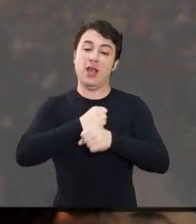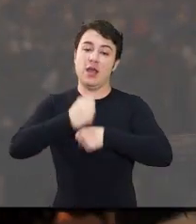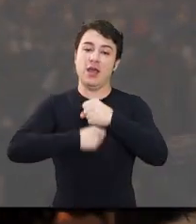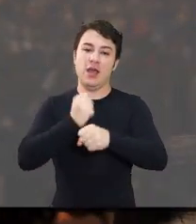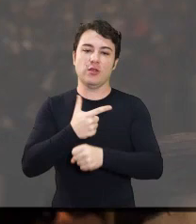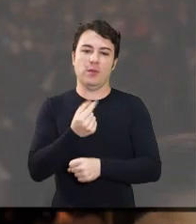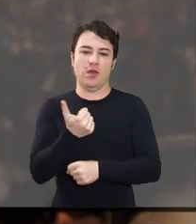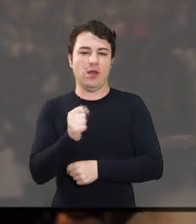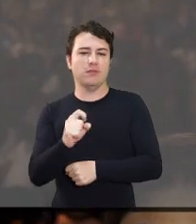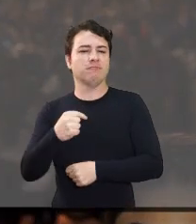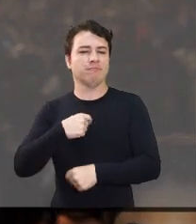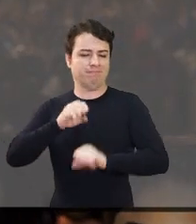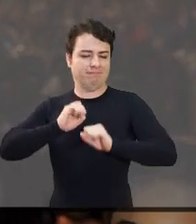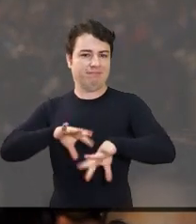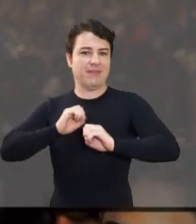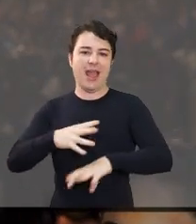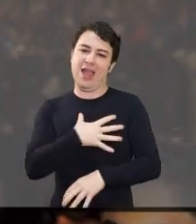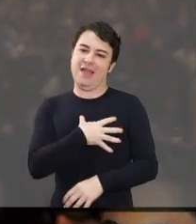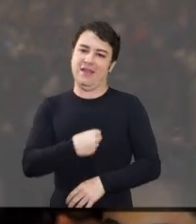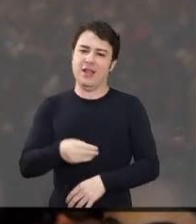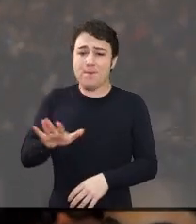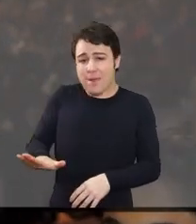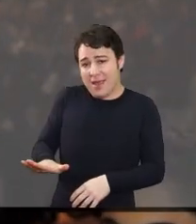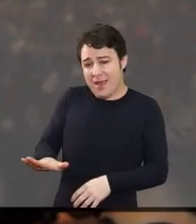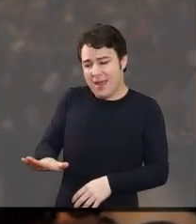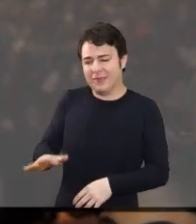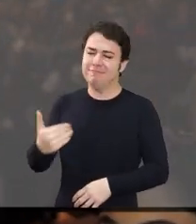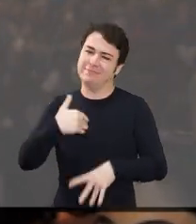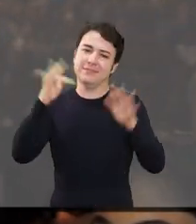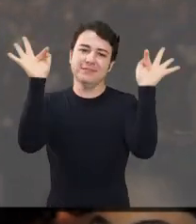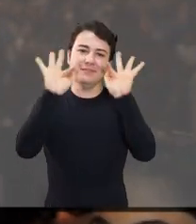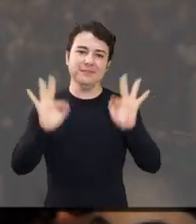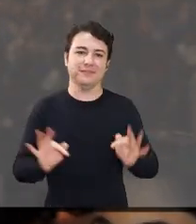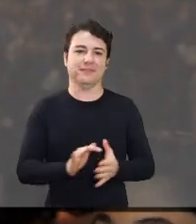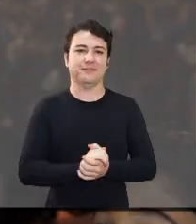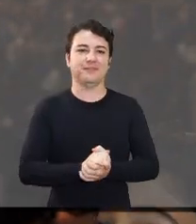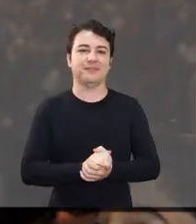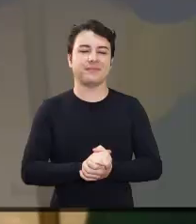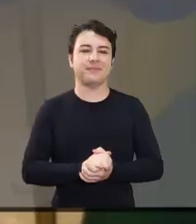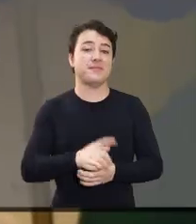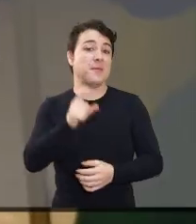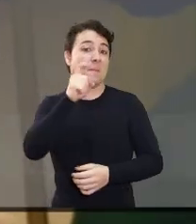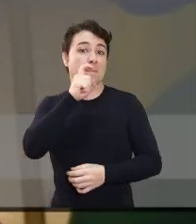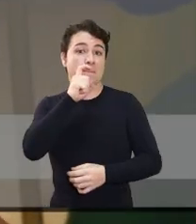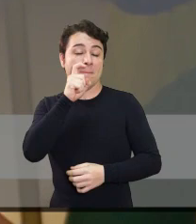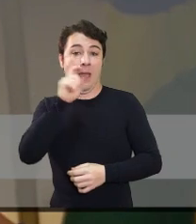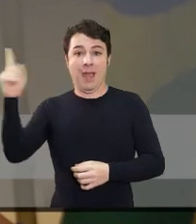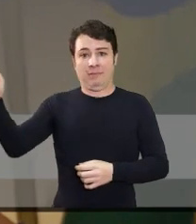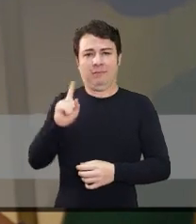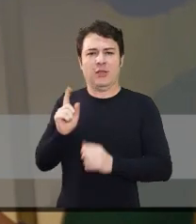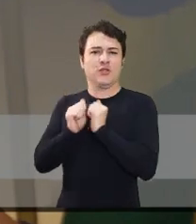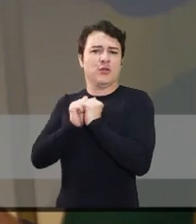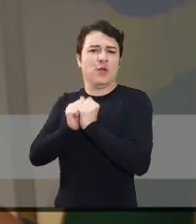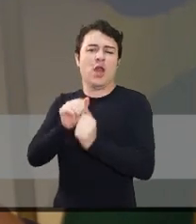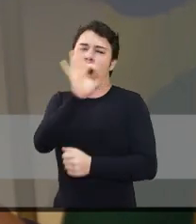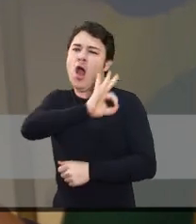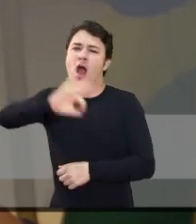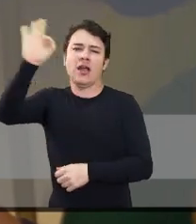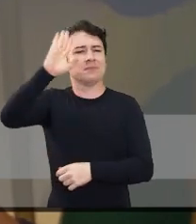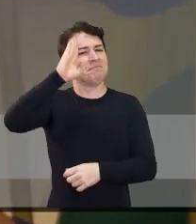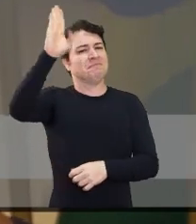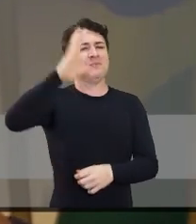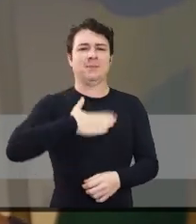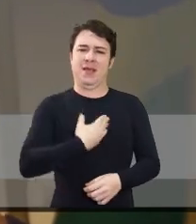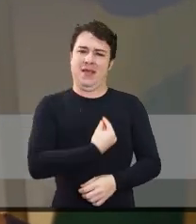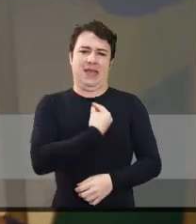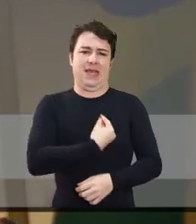né? Esse ano eu tive a satisfação de ter o meu filho aí como aluno também. Estar com meu pai na sala de aula foi a melhor coisa que eu já fiz na